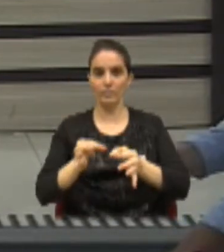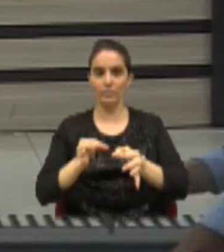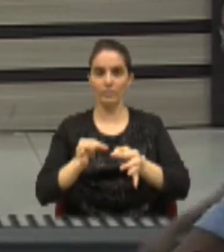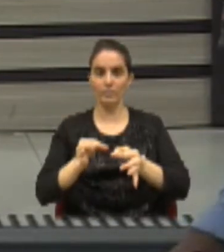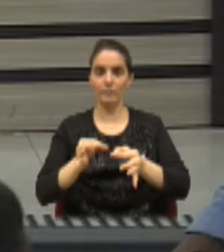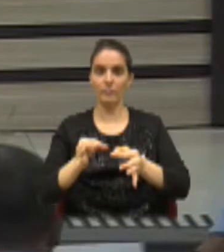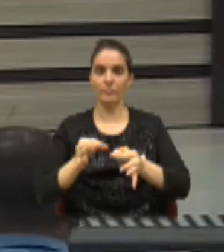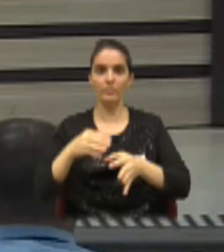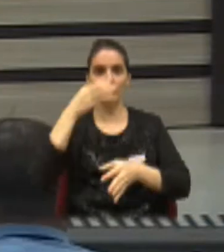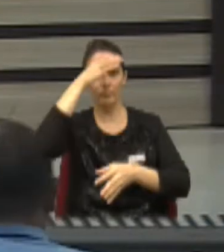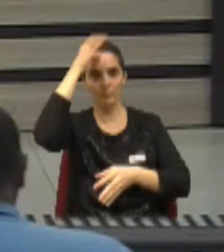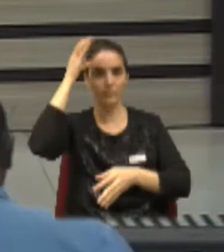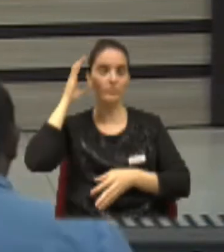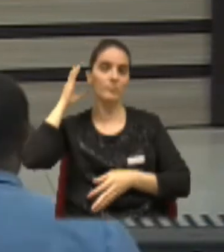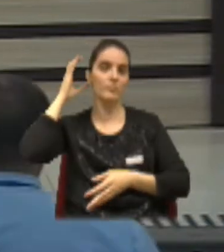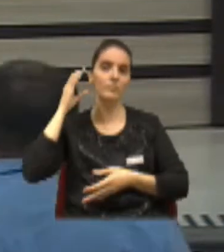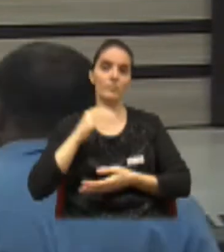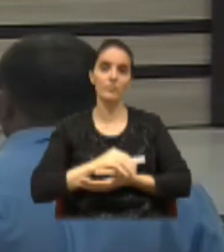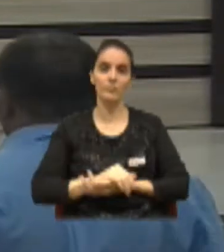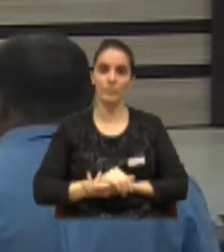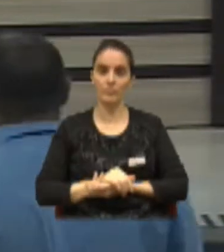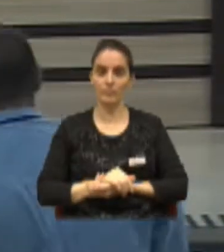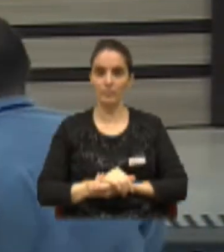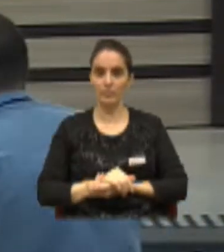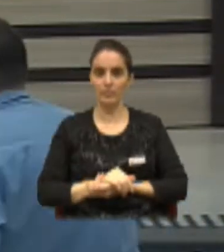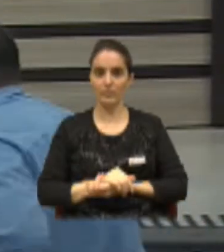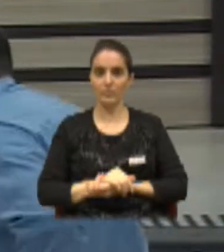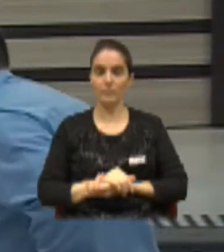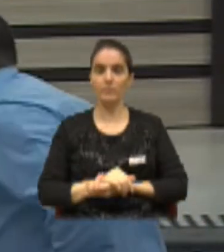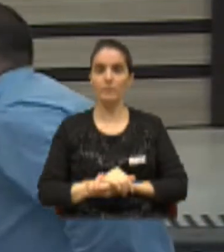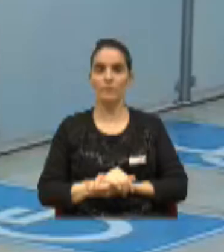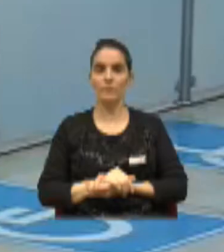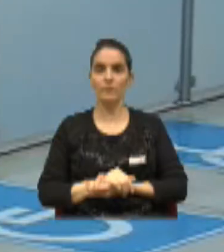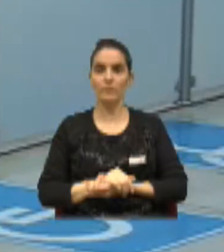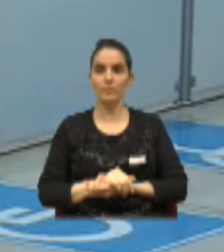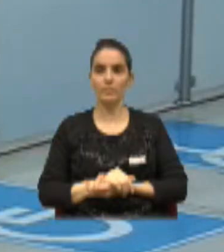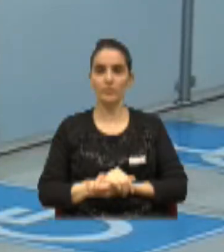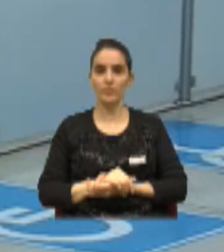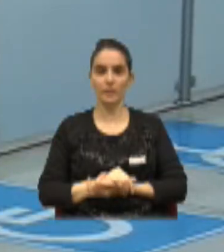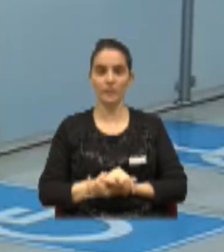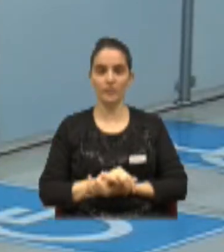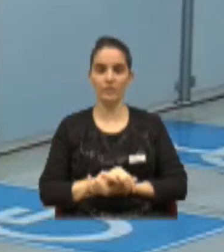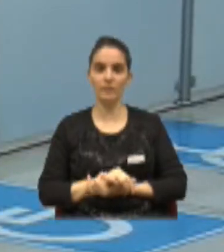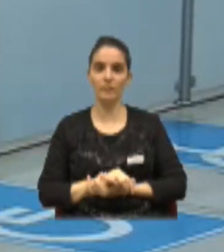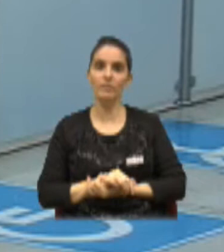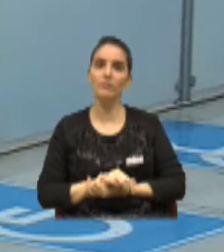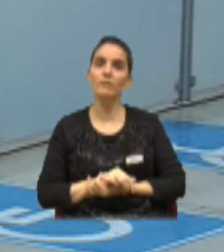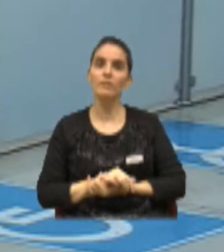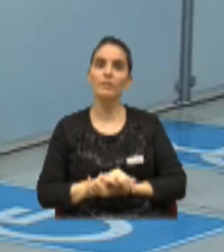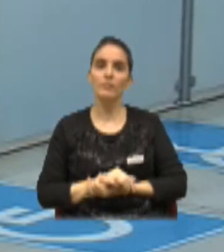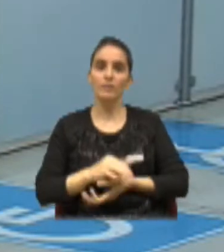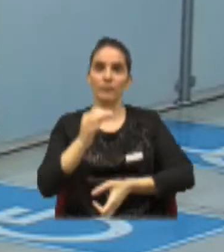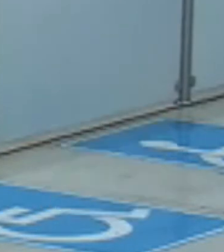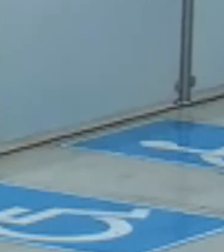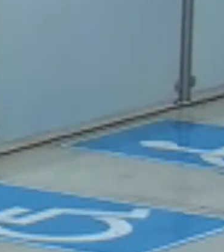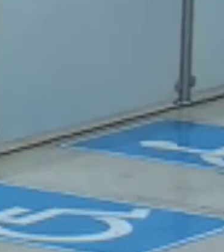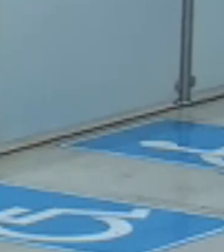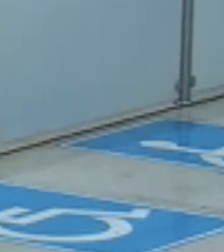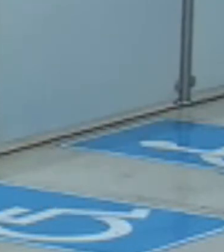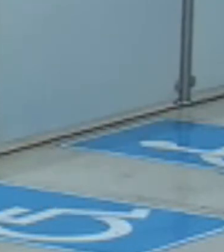Carolina de Moraes Pontes. Doutor Barrichello. Carol, por favor, busque o doutor